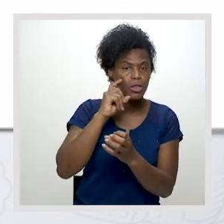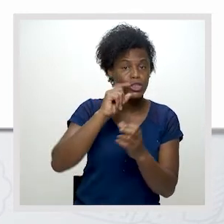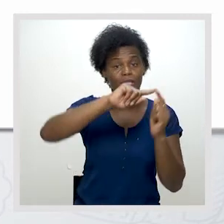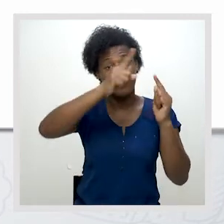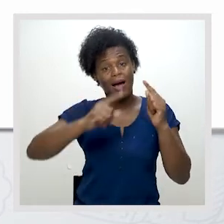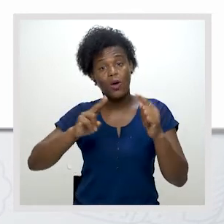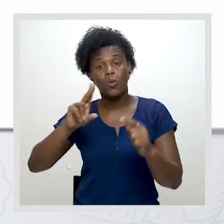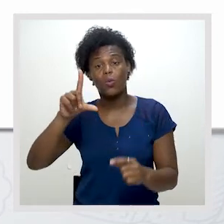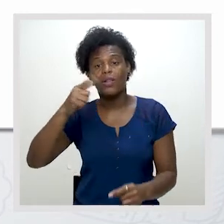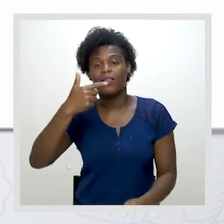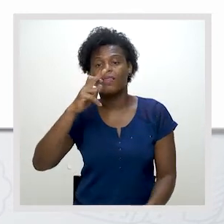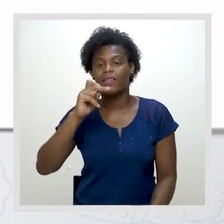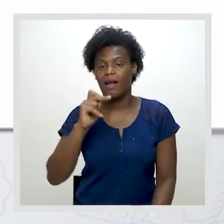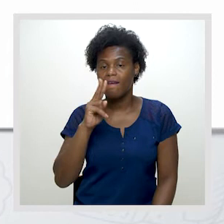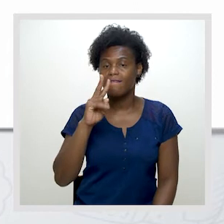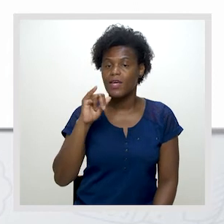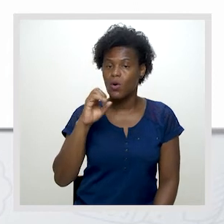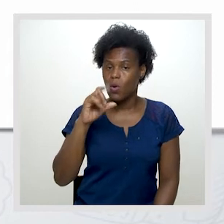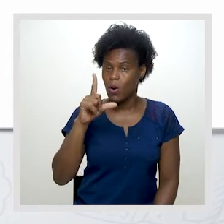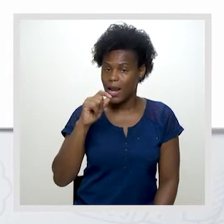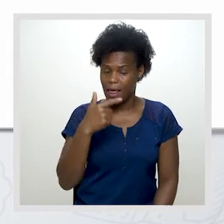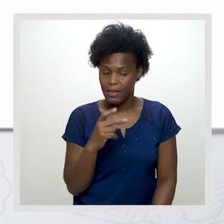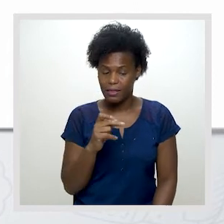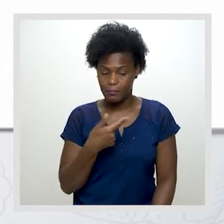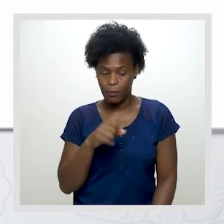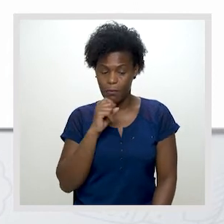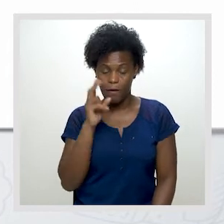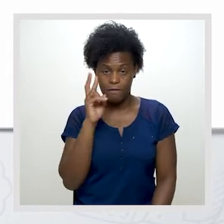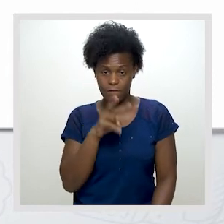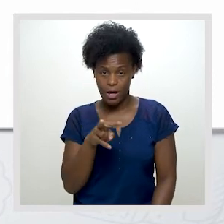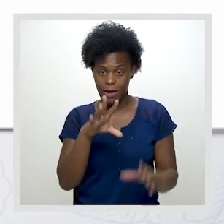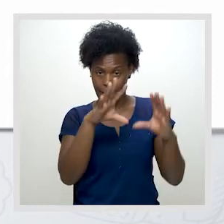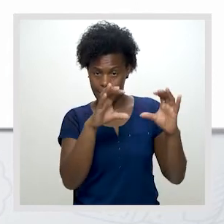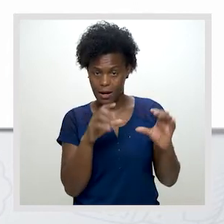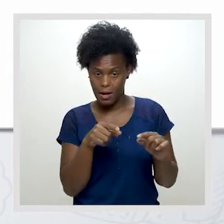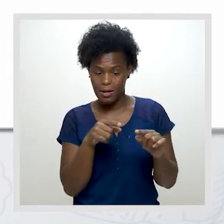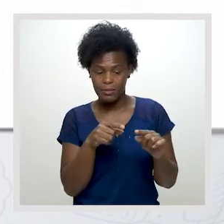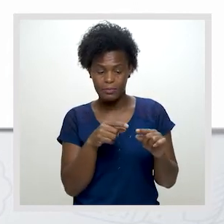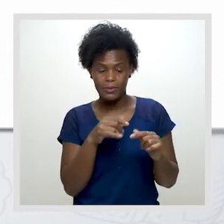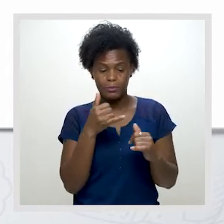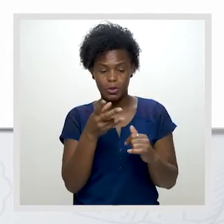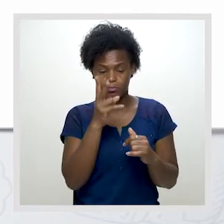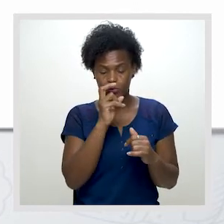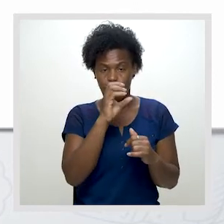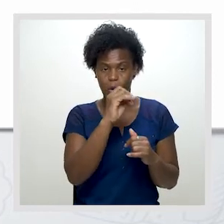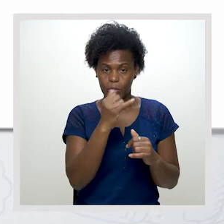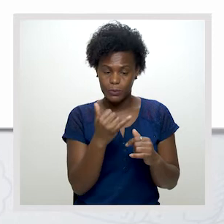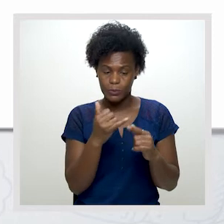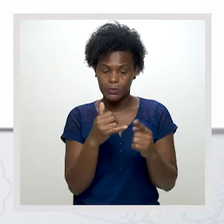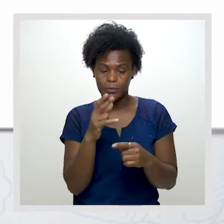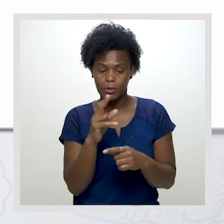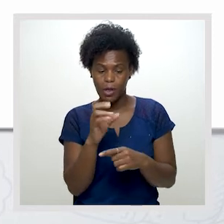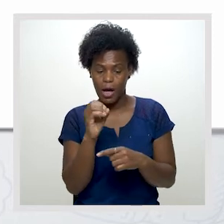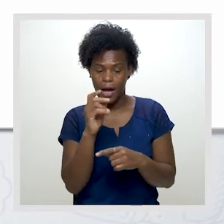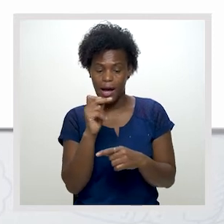raios ultravioletas, como podemos constatar aqui. Depois da respiração aeróbica, veio a